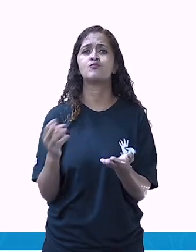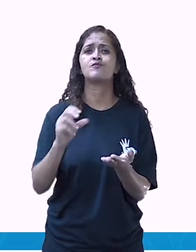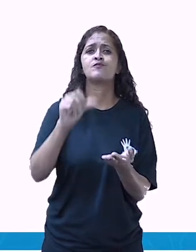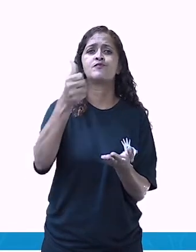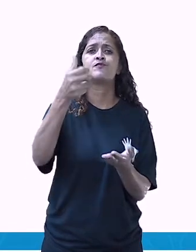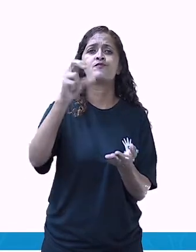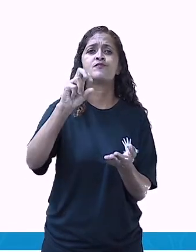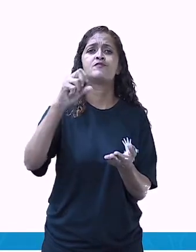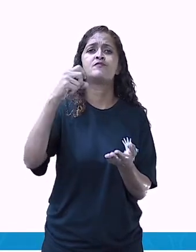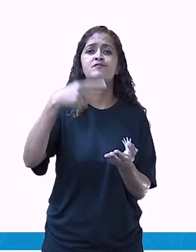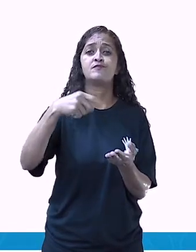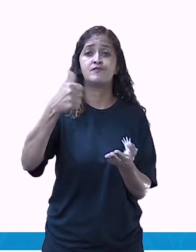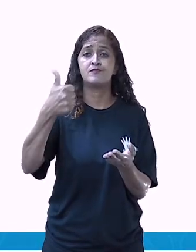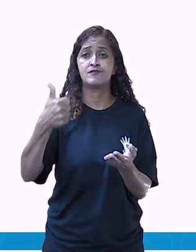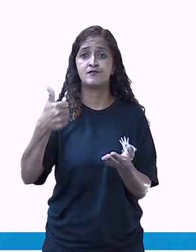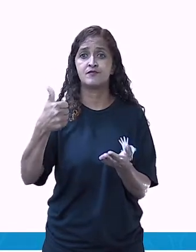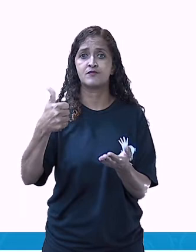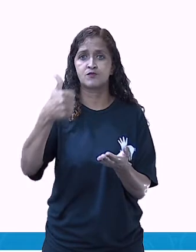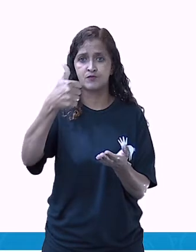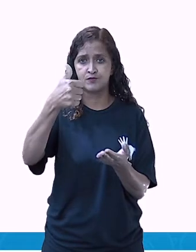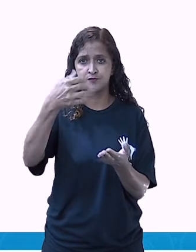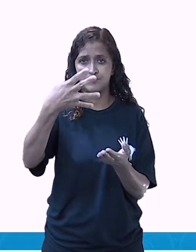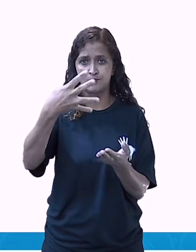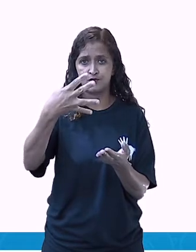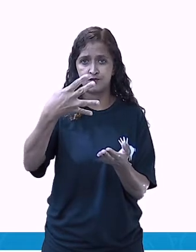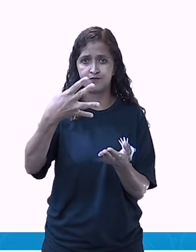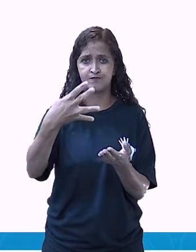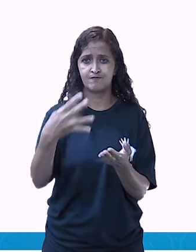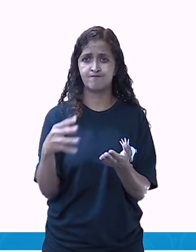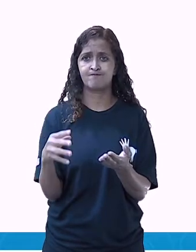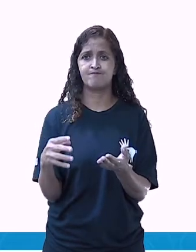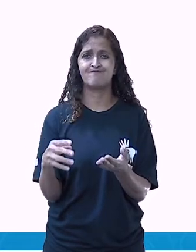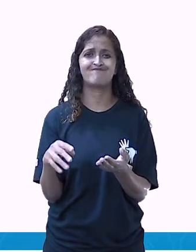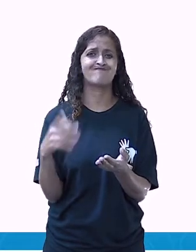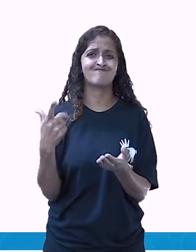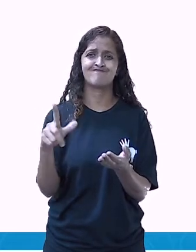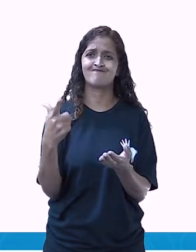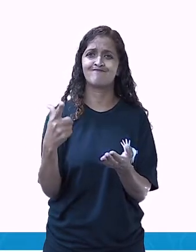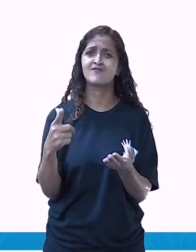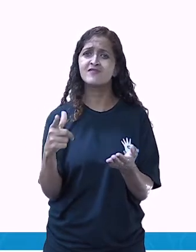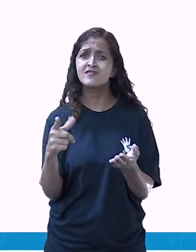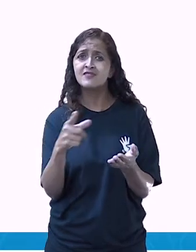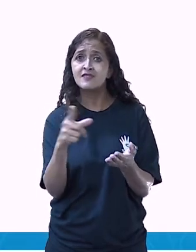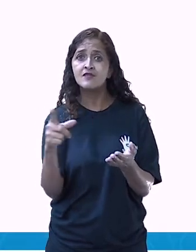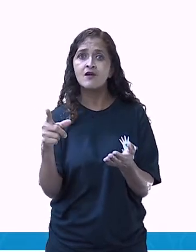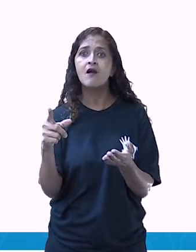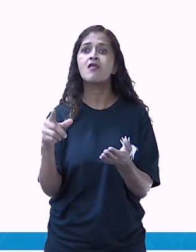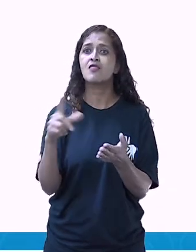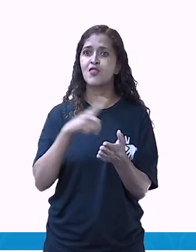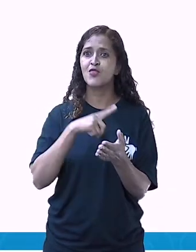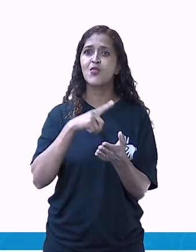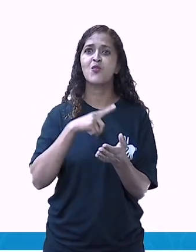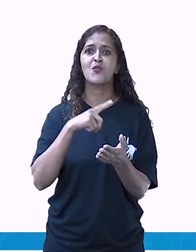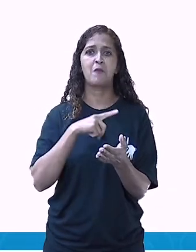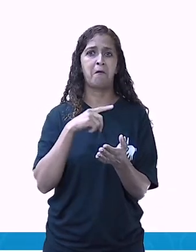15 menos 1, 14. Tem 14? Eu tenho 14.